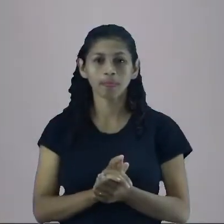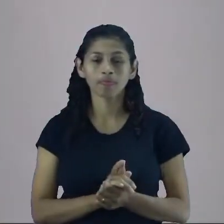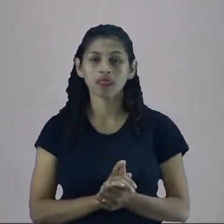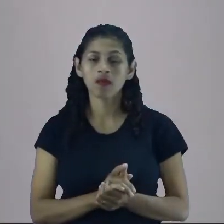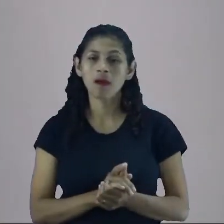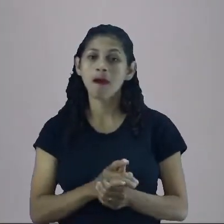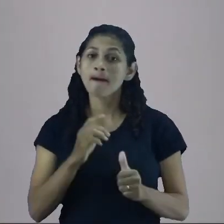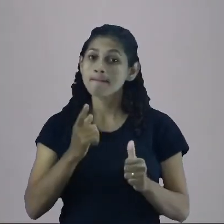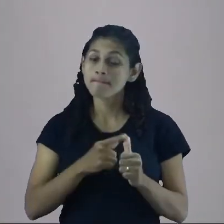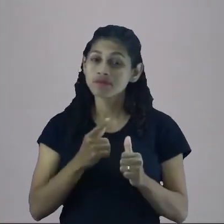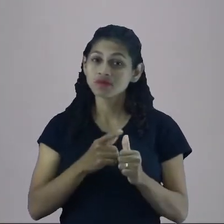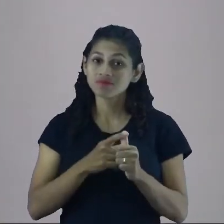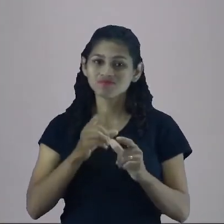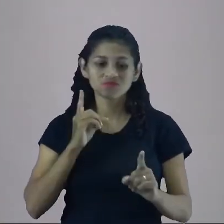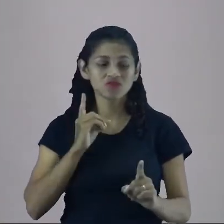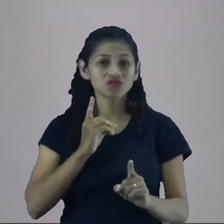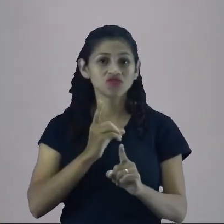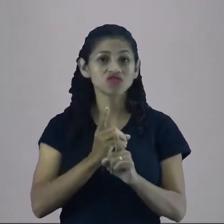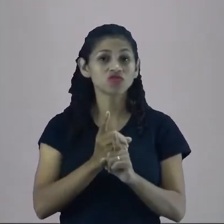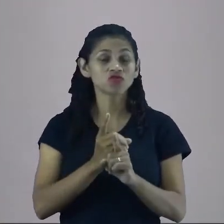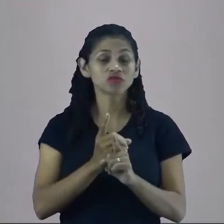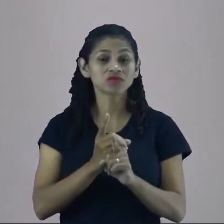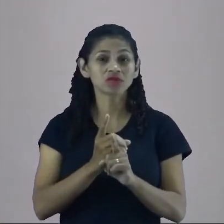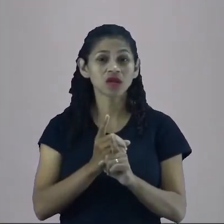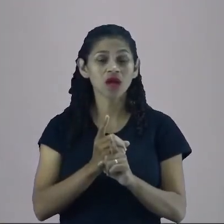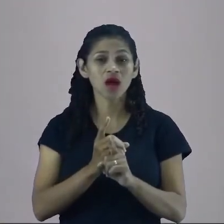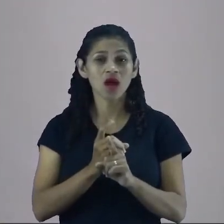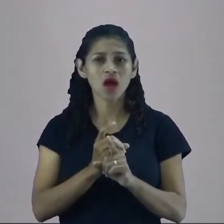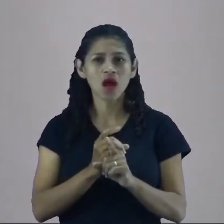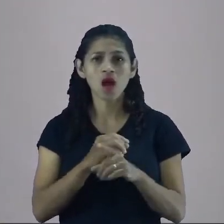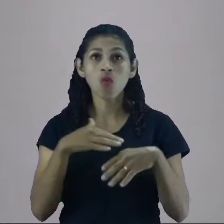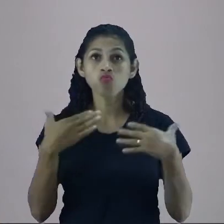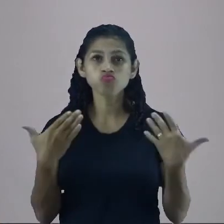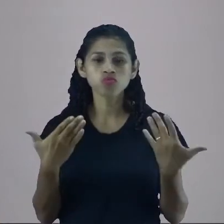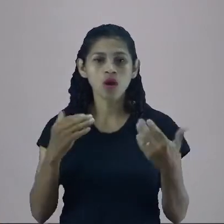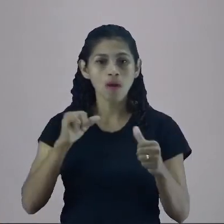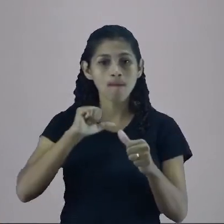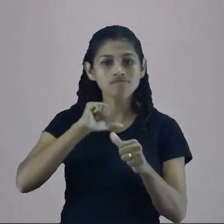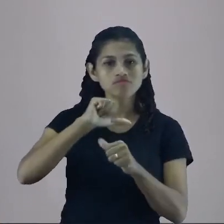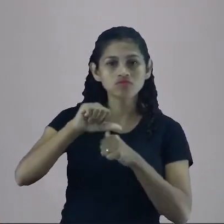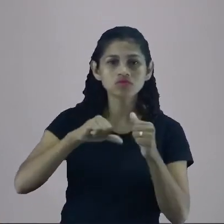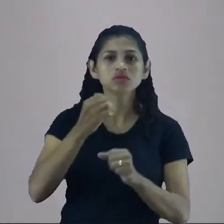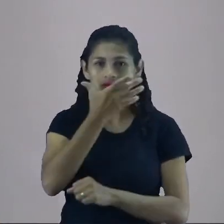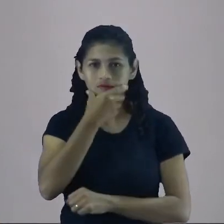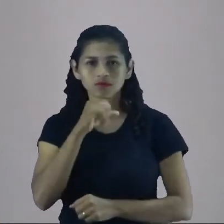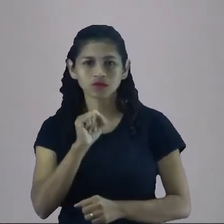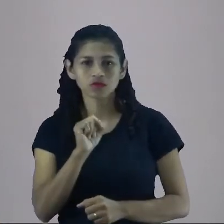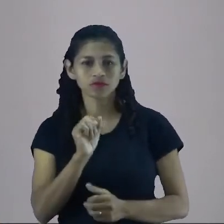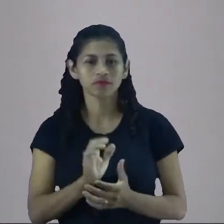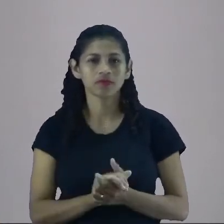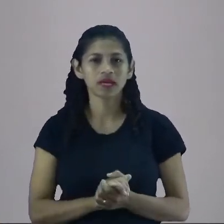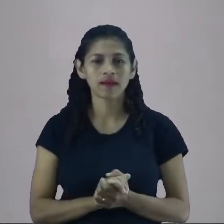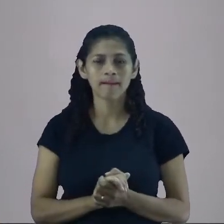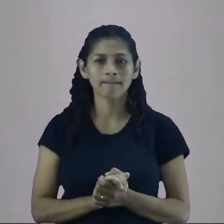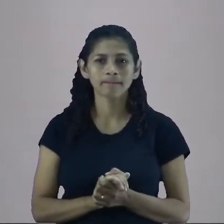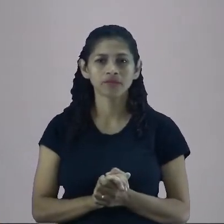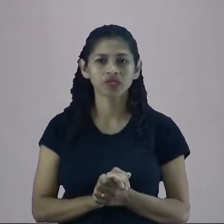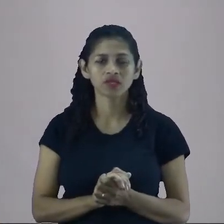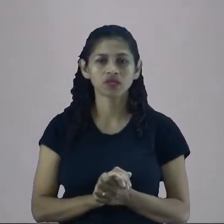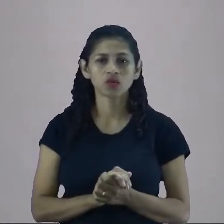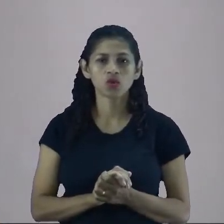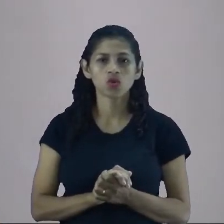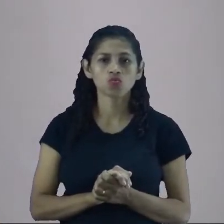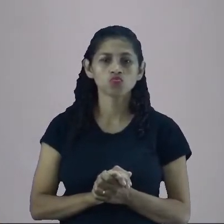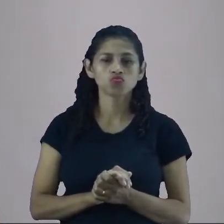delas são modificadas, né, por mãos humanas, qual delas são humanizadas, né? Nós percebemos que na número 2 nós temos